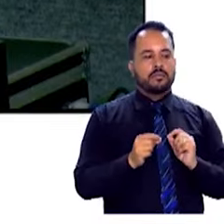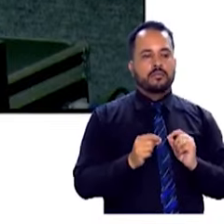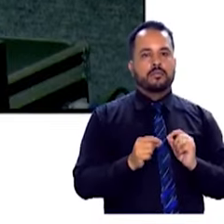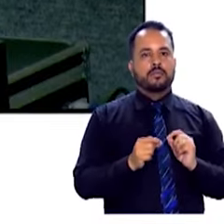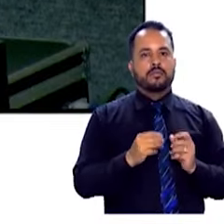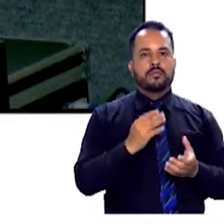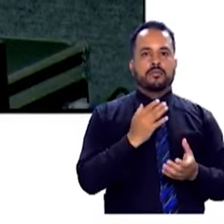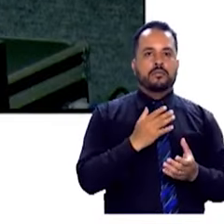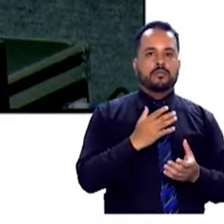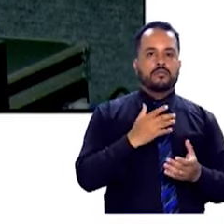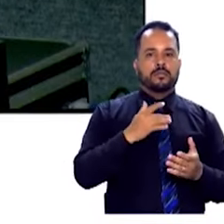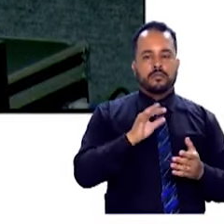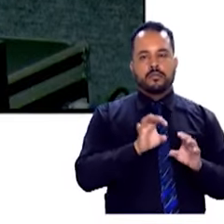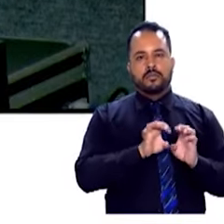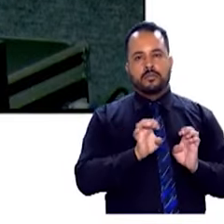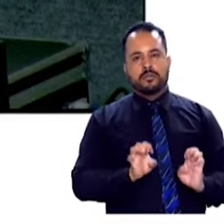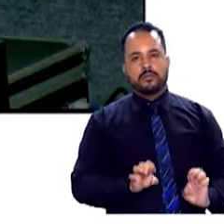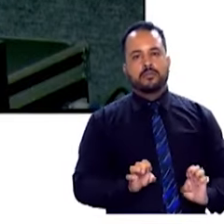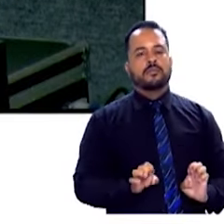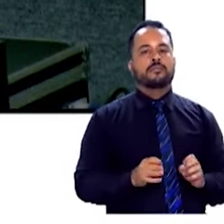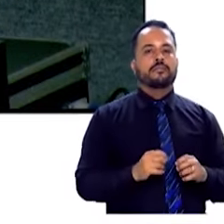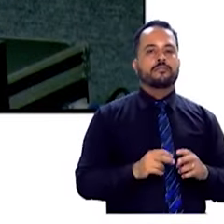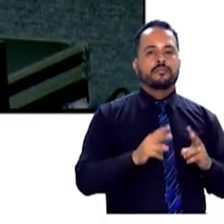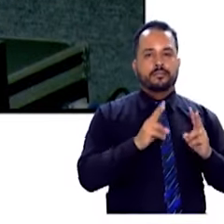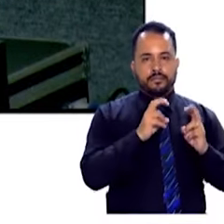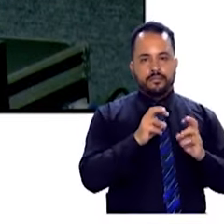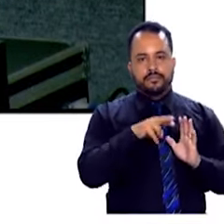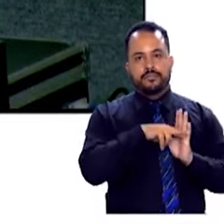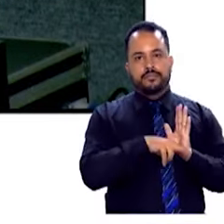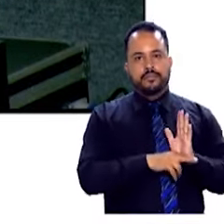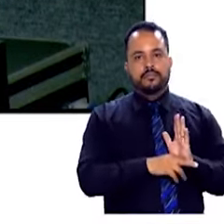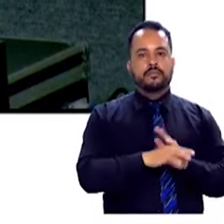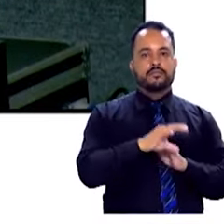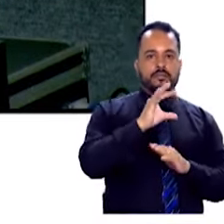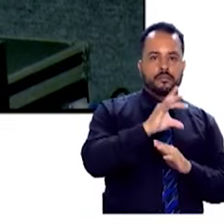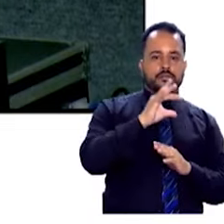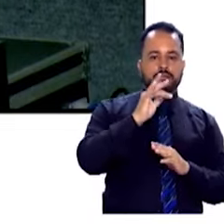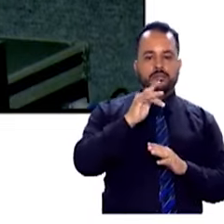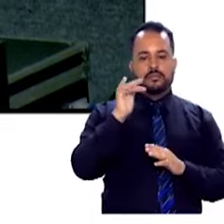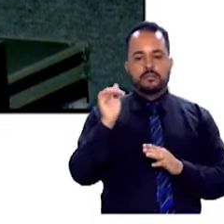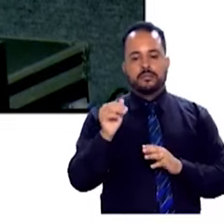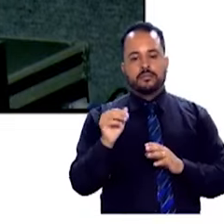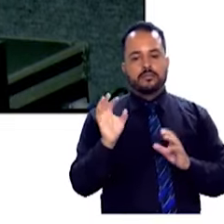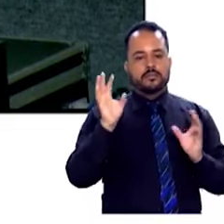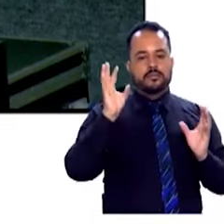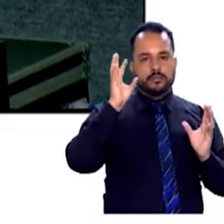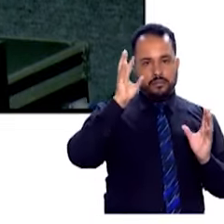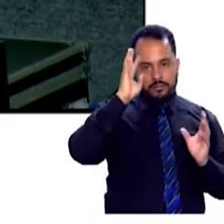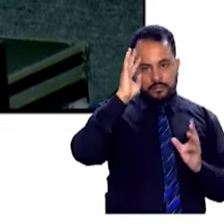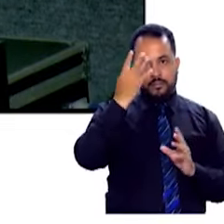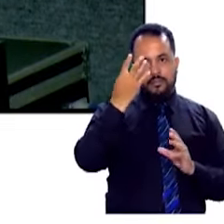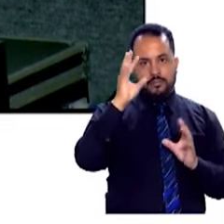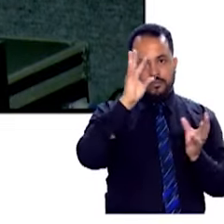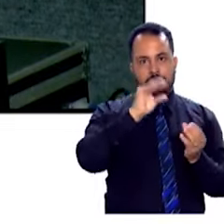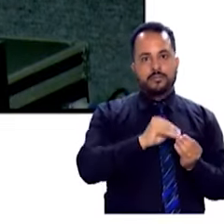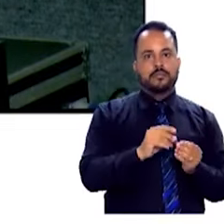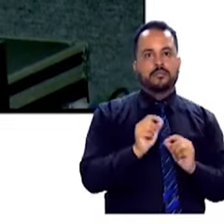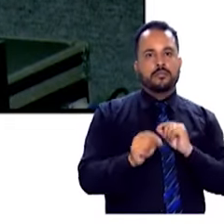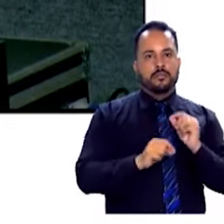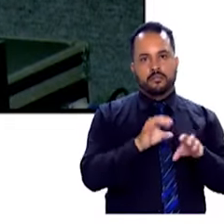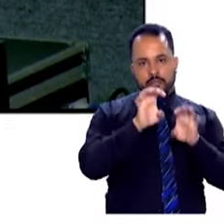como uma estrutura de uma regra né rcio Tem uma estrutura de uma regra se blá blá blá então conclusão deve ser tal tem a estrutura de uma